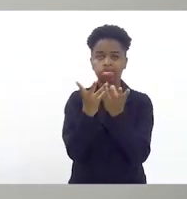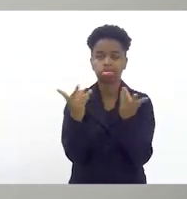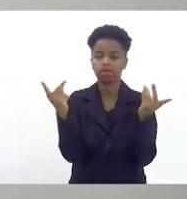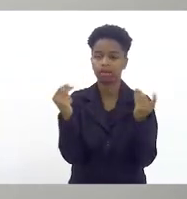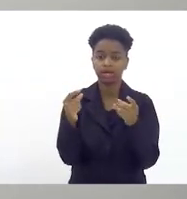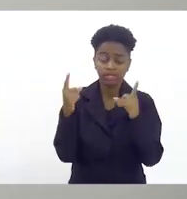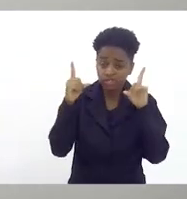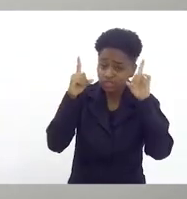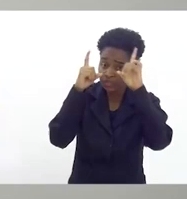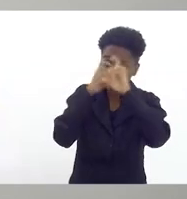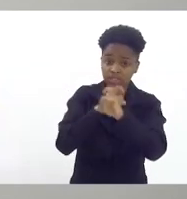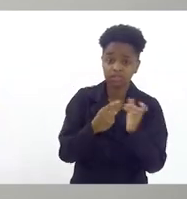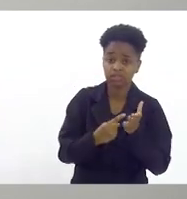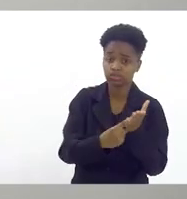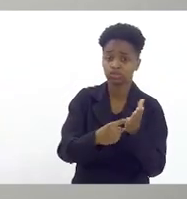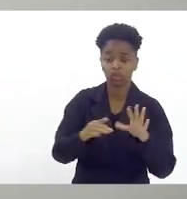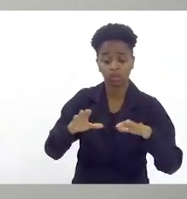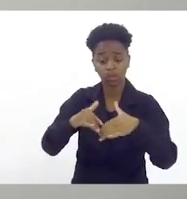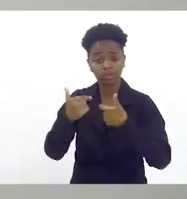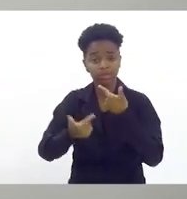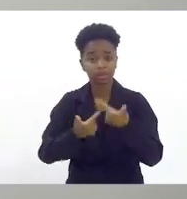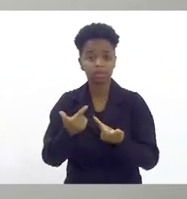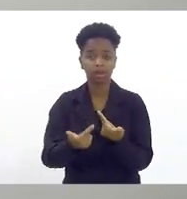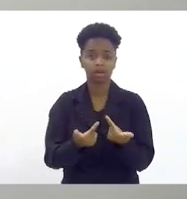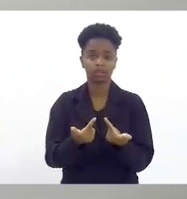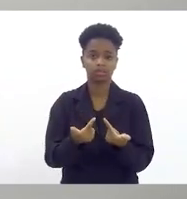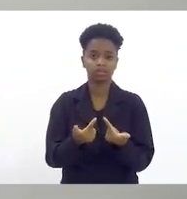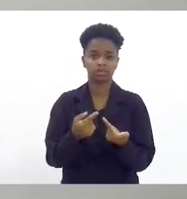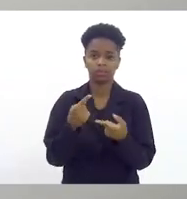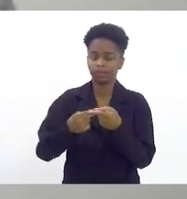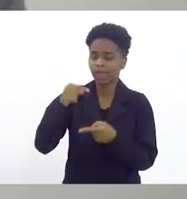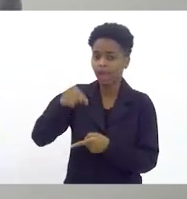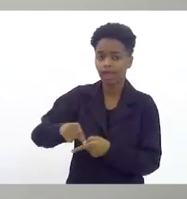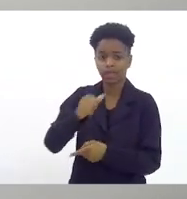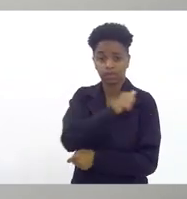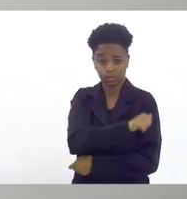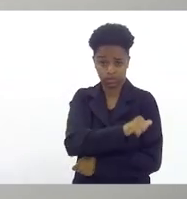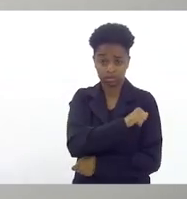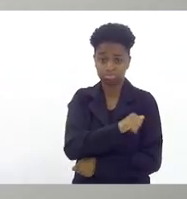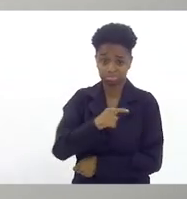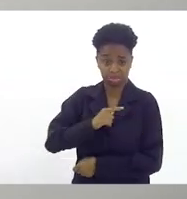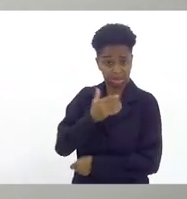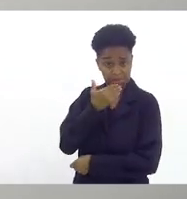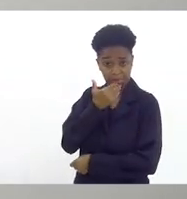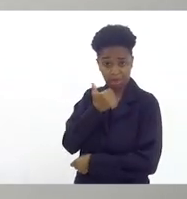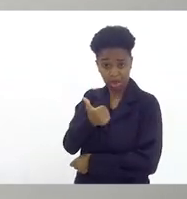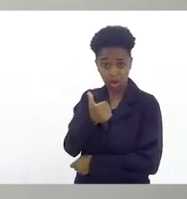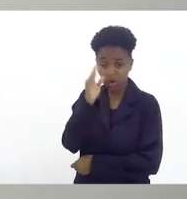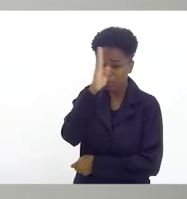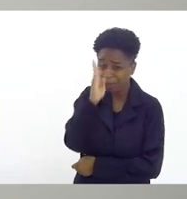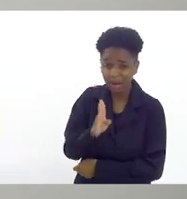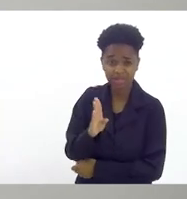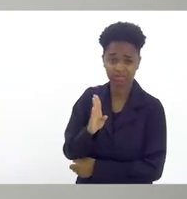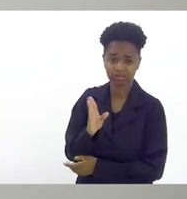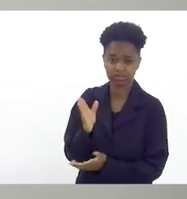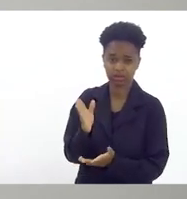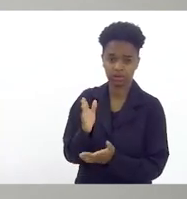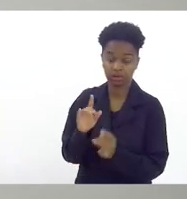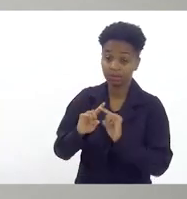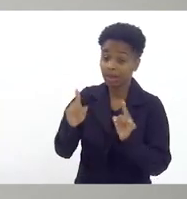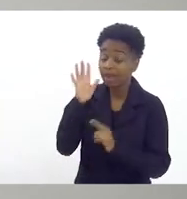de fechar o coletivo de trabalho né que no Rio de Janeiro tem mais melhor a melhor conversão coletiva do Brasil até